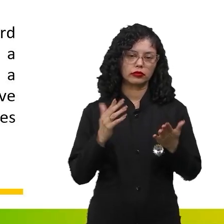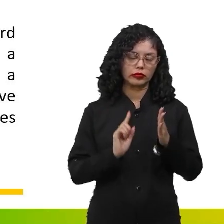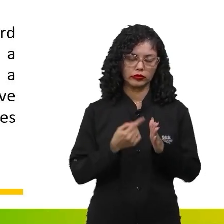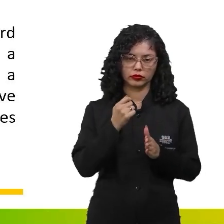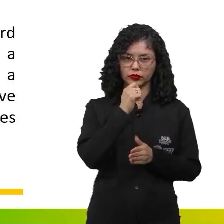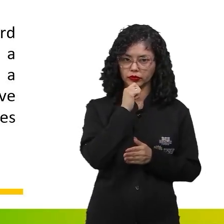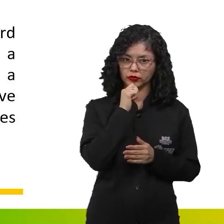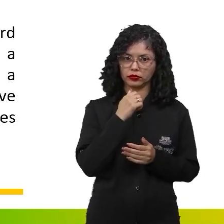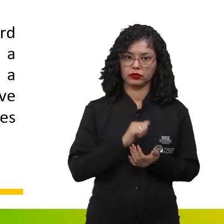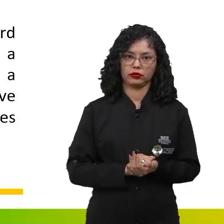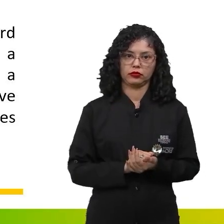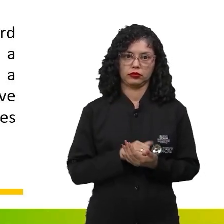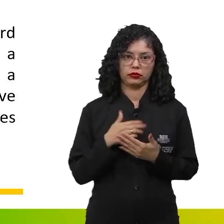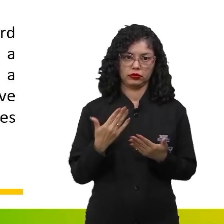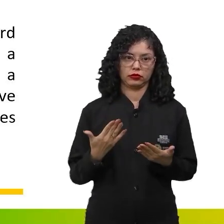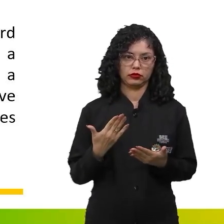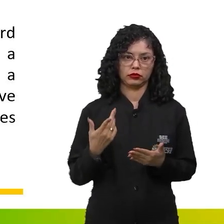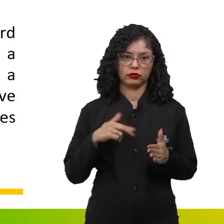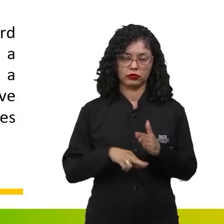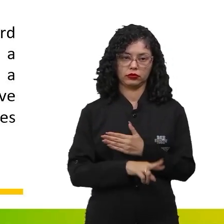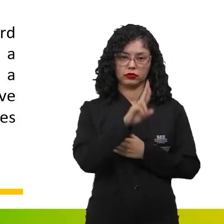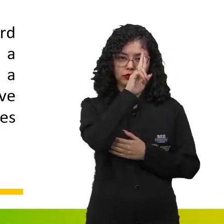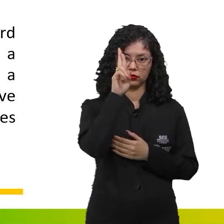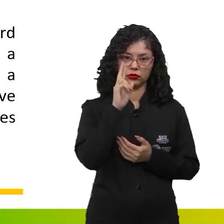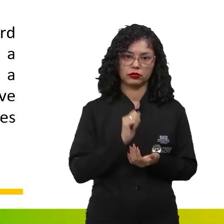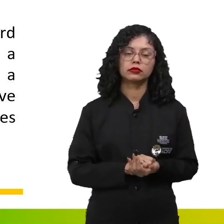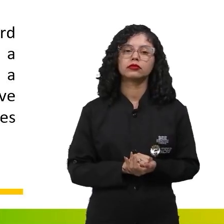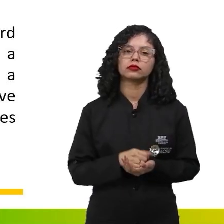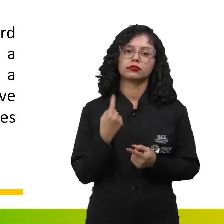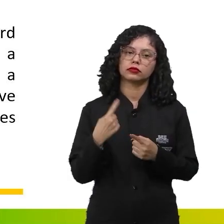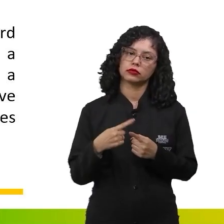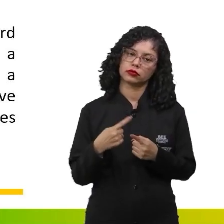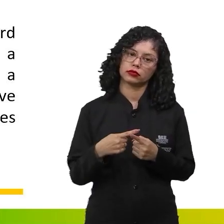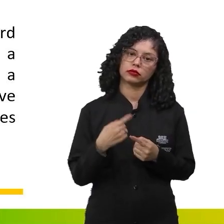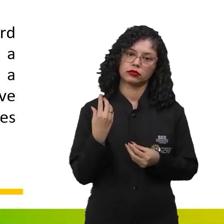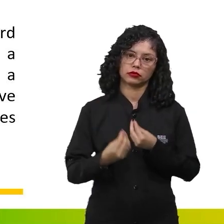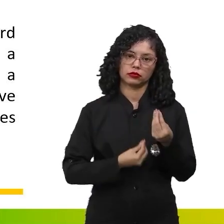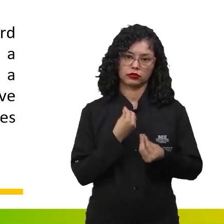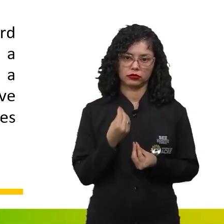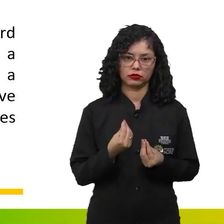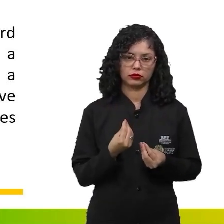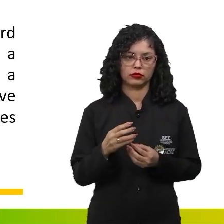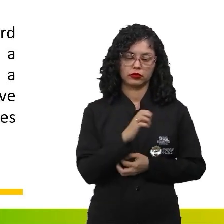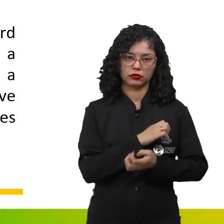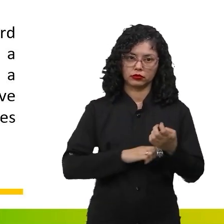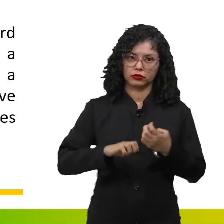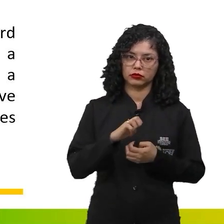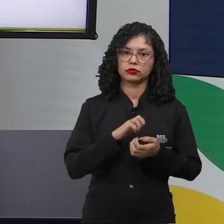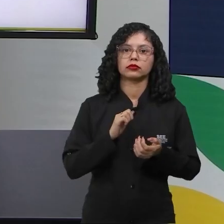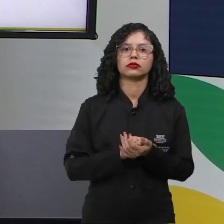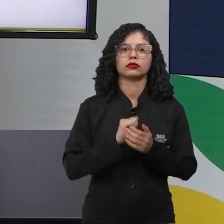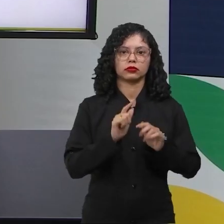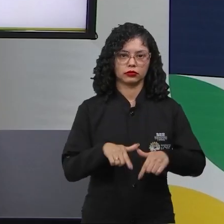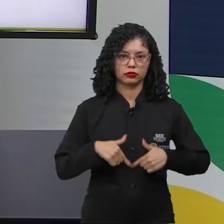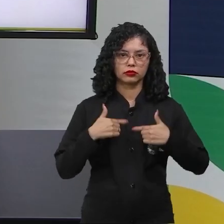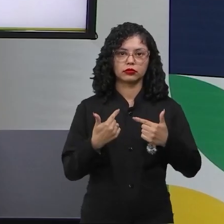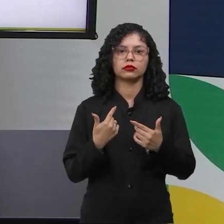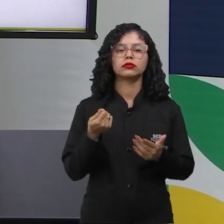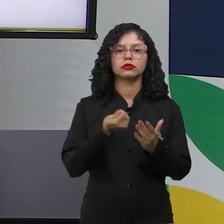dos motivos é raízes históricas, porque como a revolta da vacina, um dos motivos